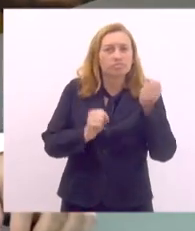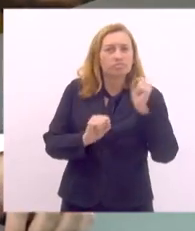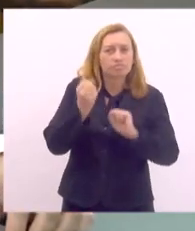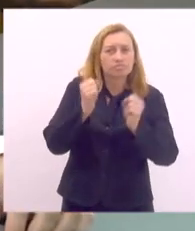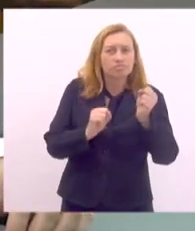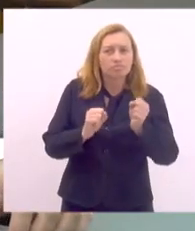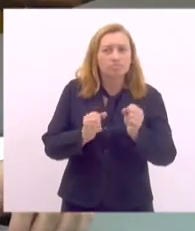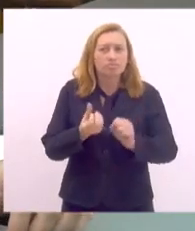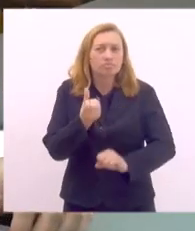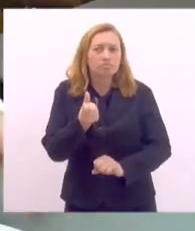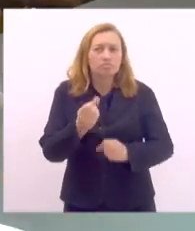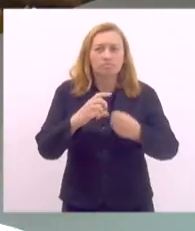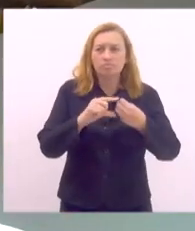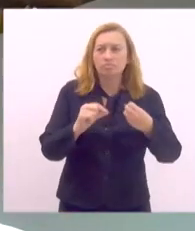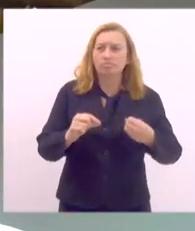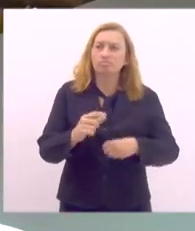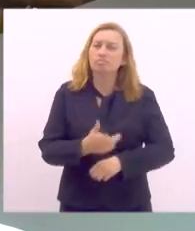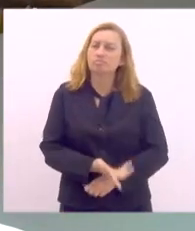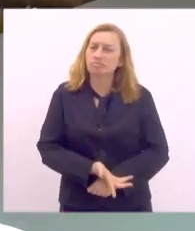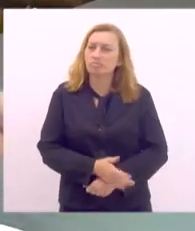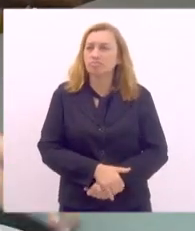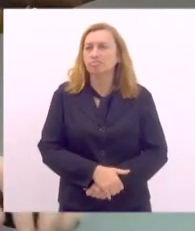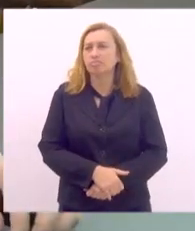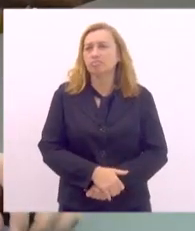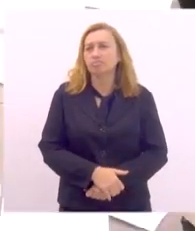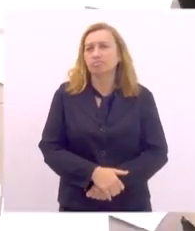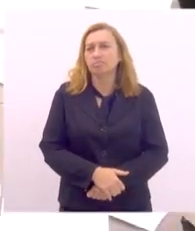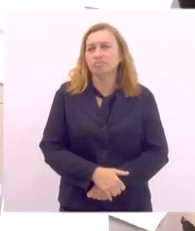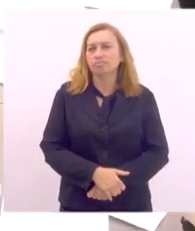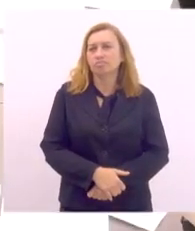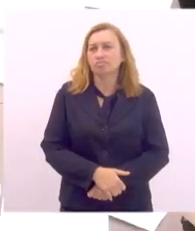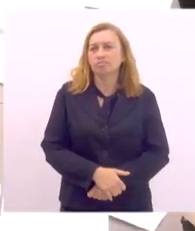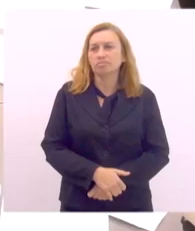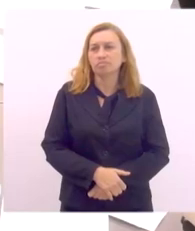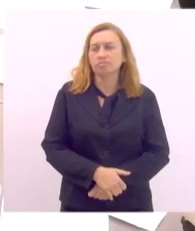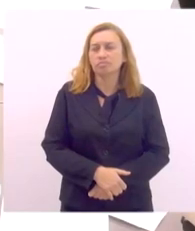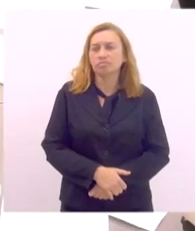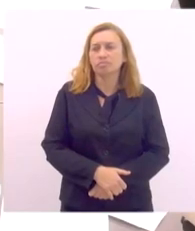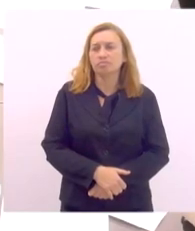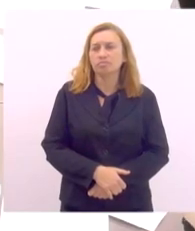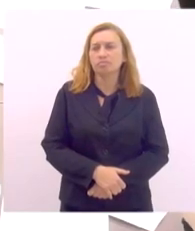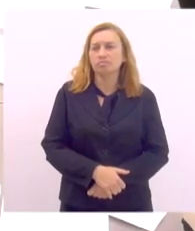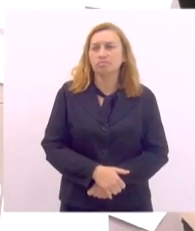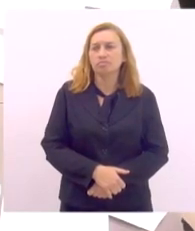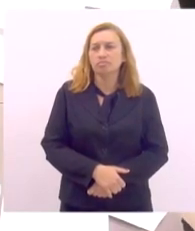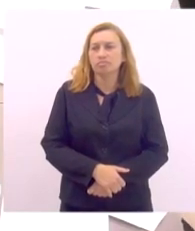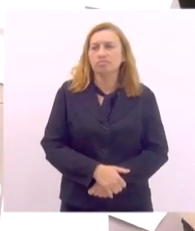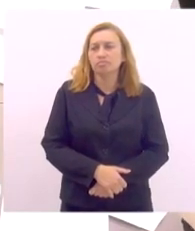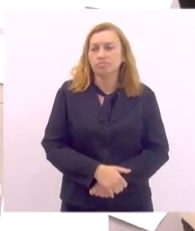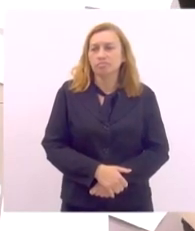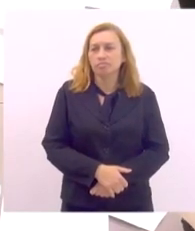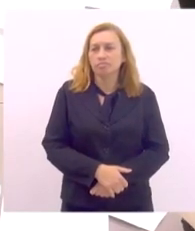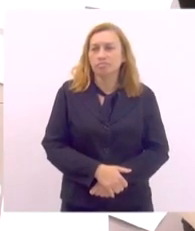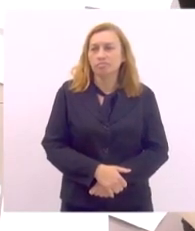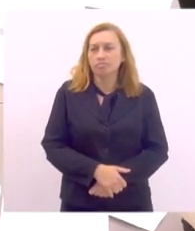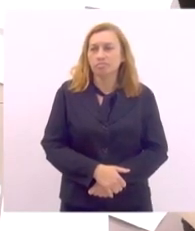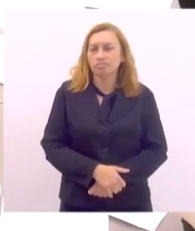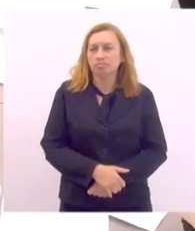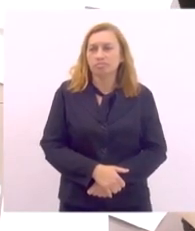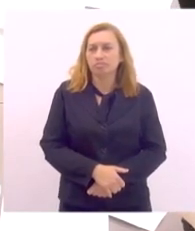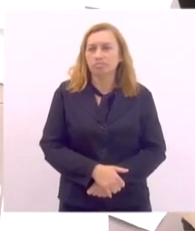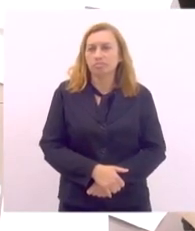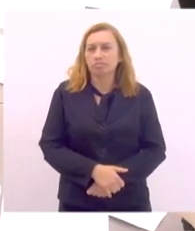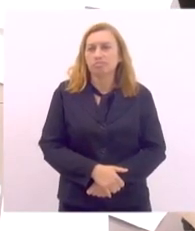É o artigo 6º. É um programa, o governo executa se ele quiser ou não. Primeiro. Não tem aqui. O problema